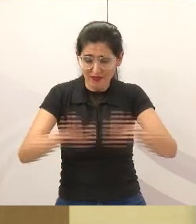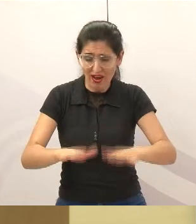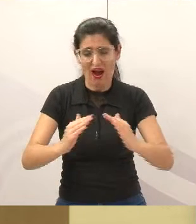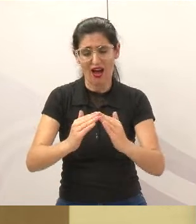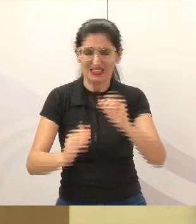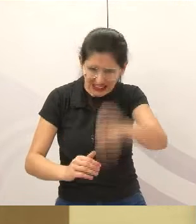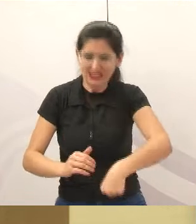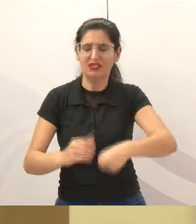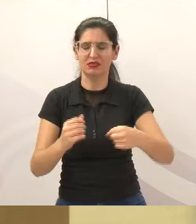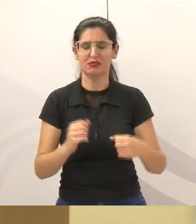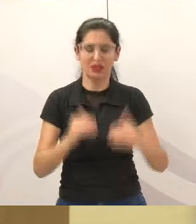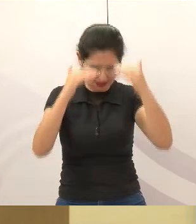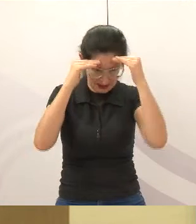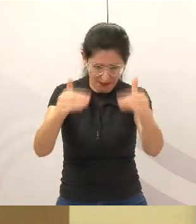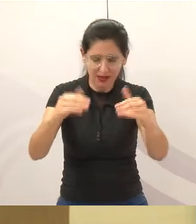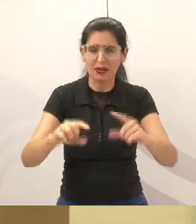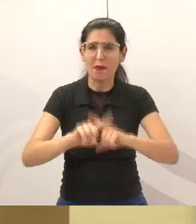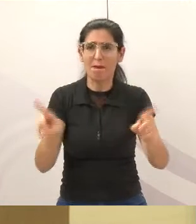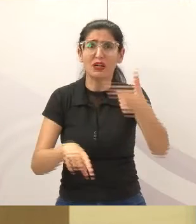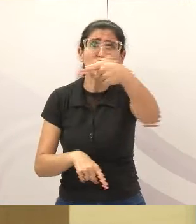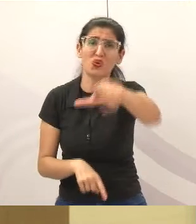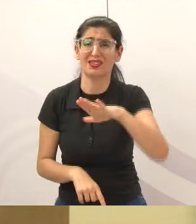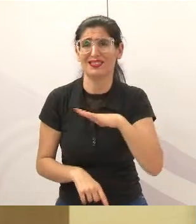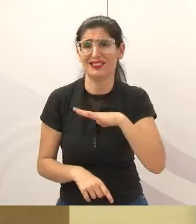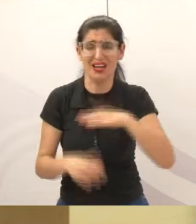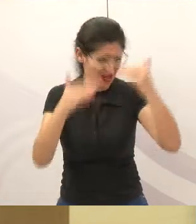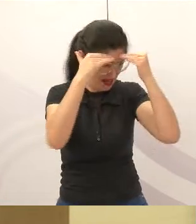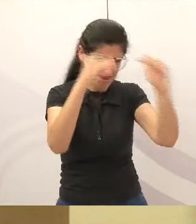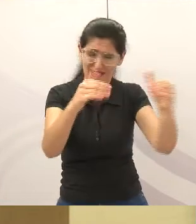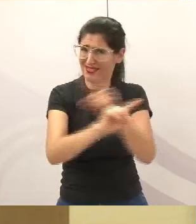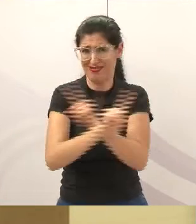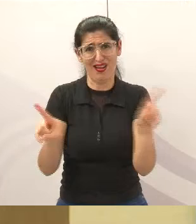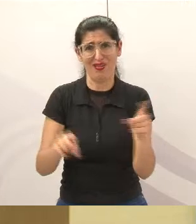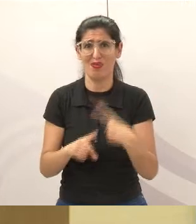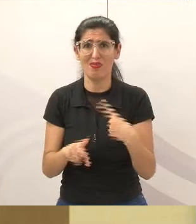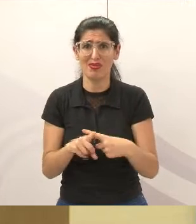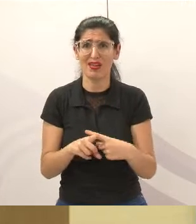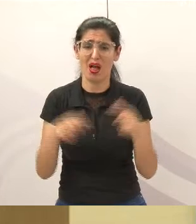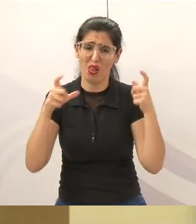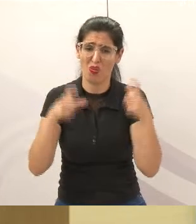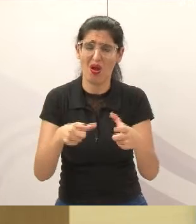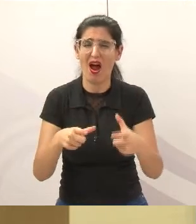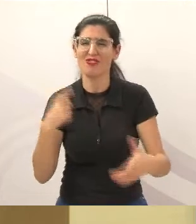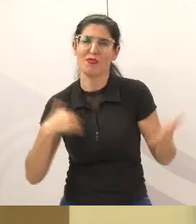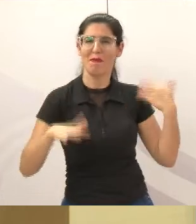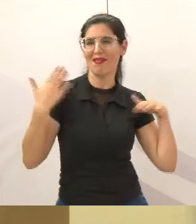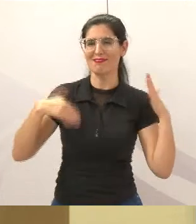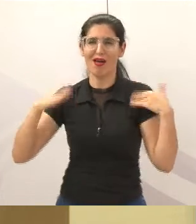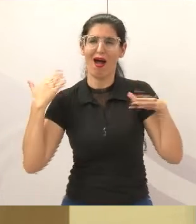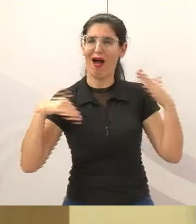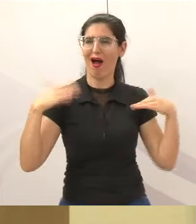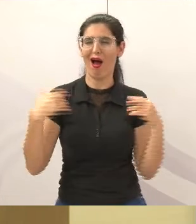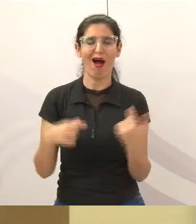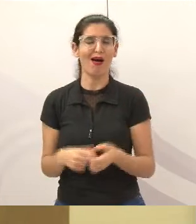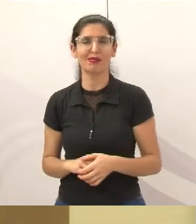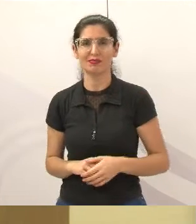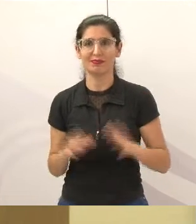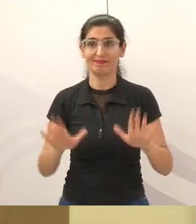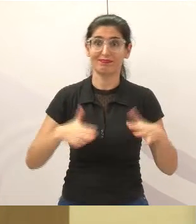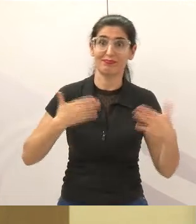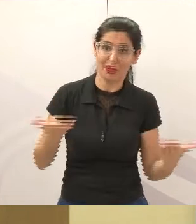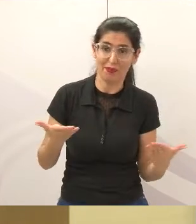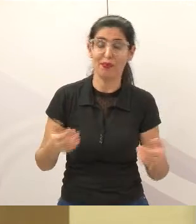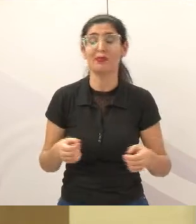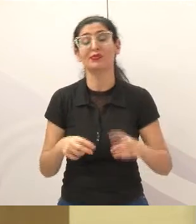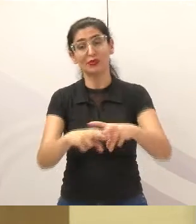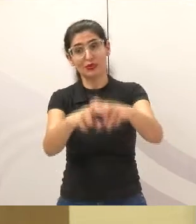a obrigatoriedade de usar a máscara, de lavar as mãos toda hora, porque é para evitar você andar com o